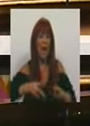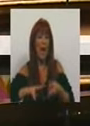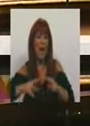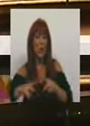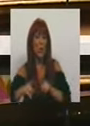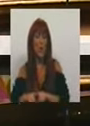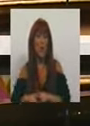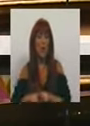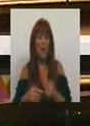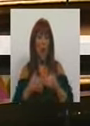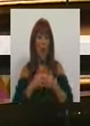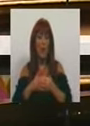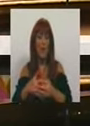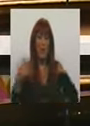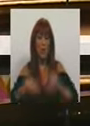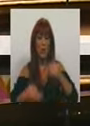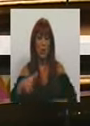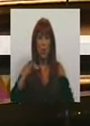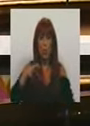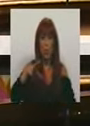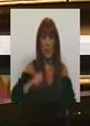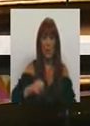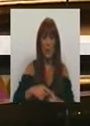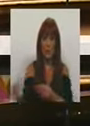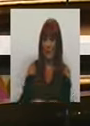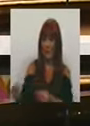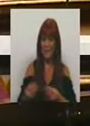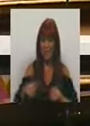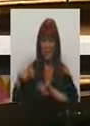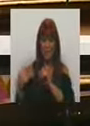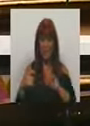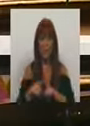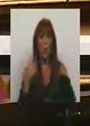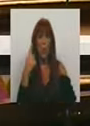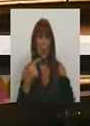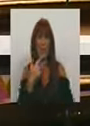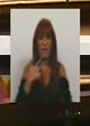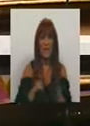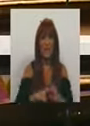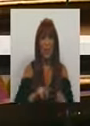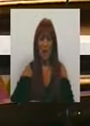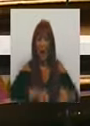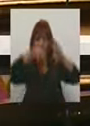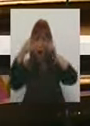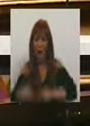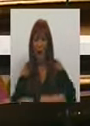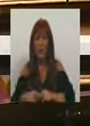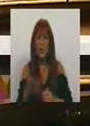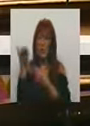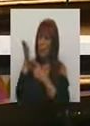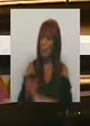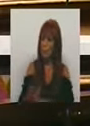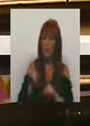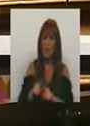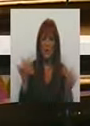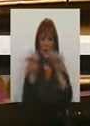alterações ao ordenamento jurídico, o Partido Socialista traz a debate uma verdadeira alteração de paradigma